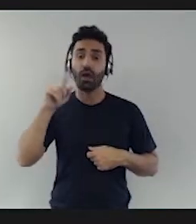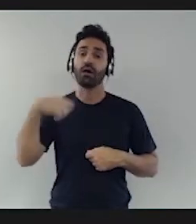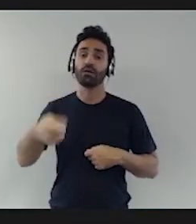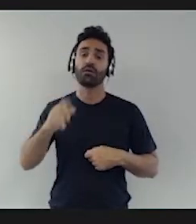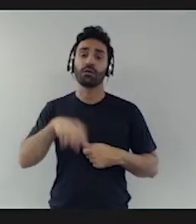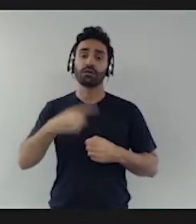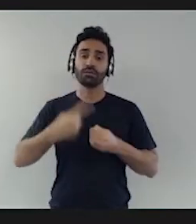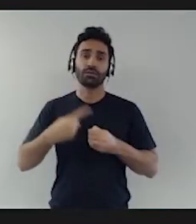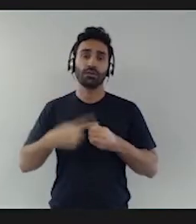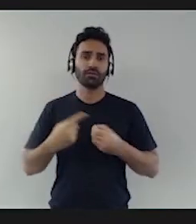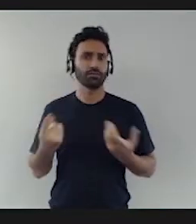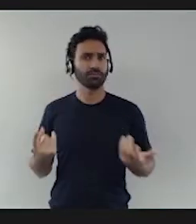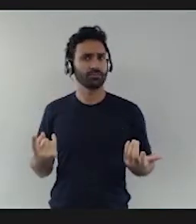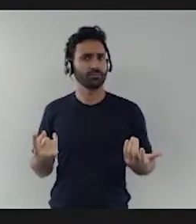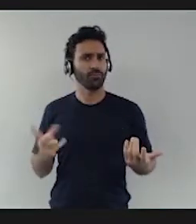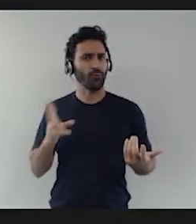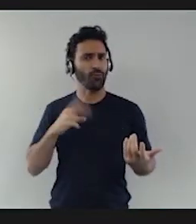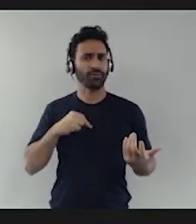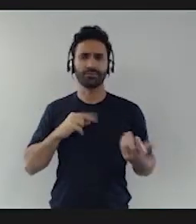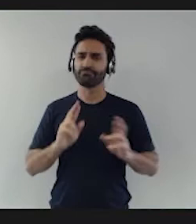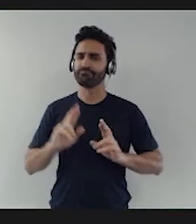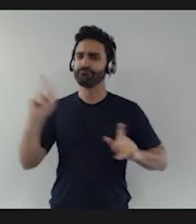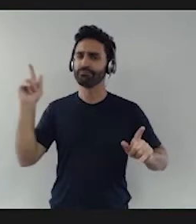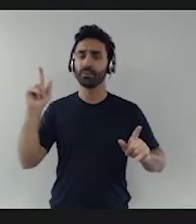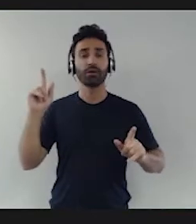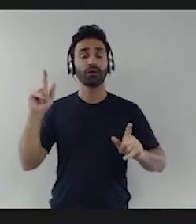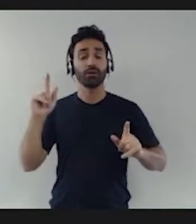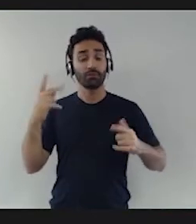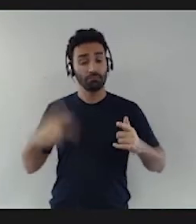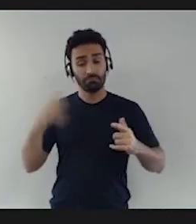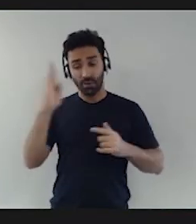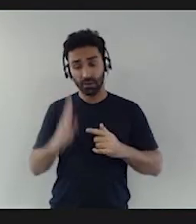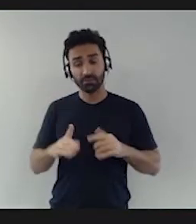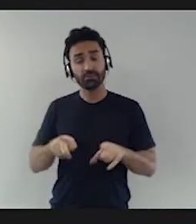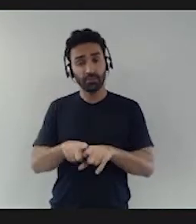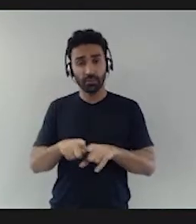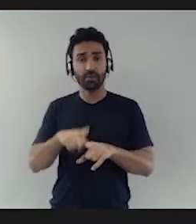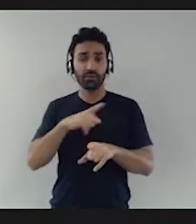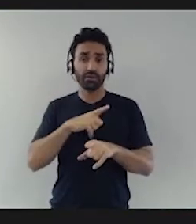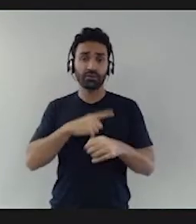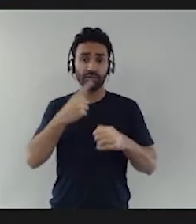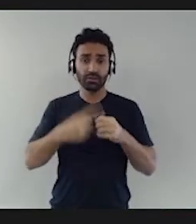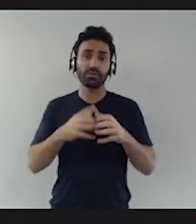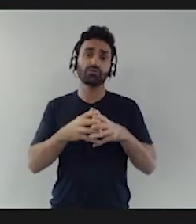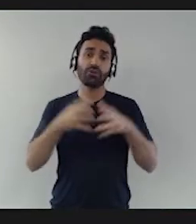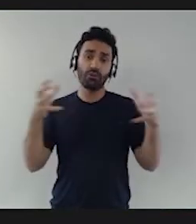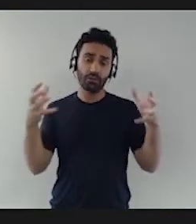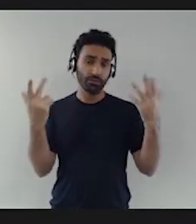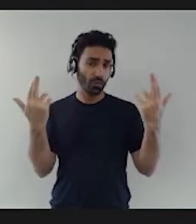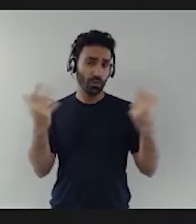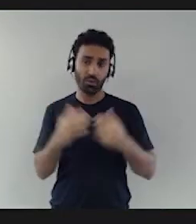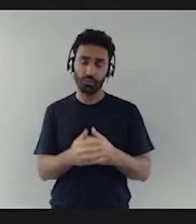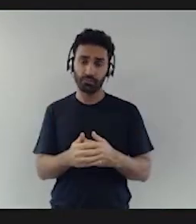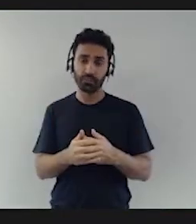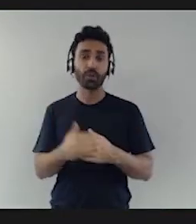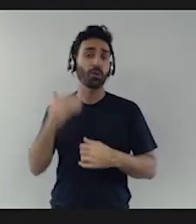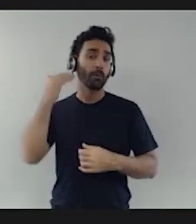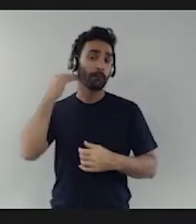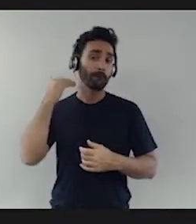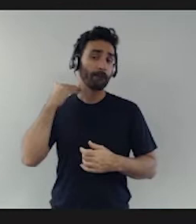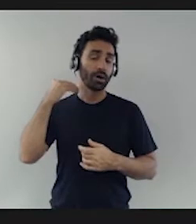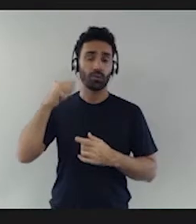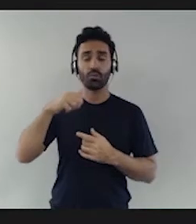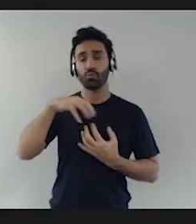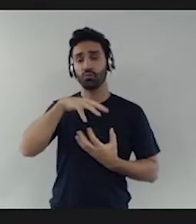nosso próprio cenário, o cenário brasileiro, que também tem grandes cidades. Então, o critério que o Banco Mundial prefere é o critério